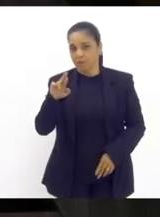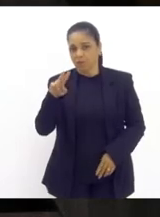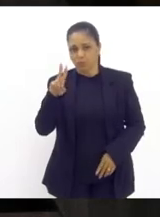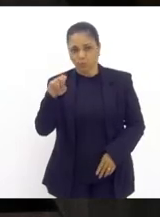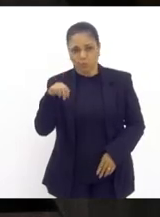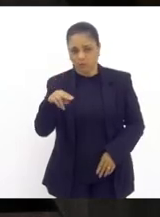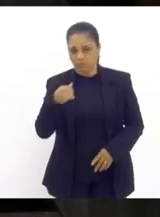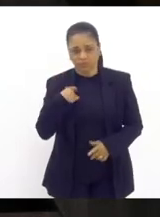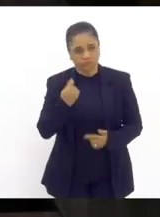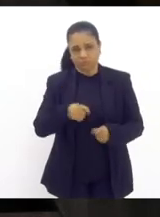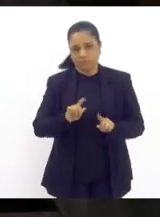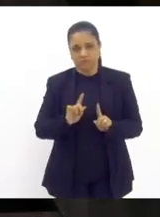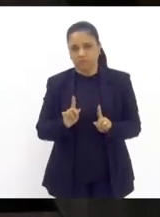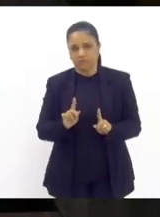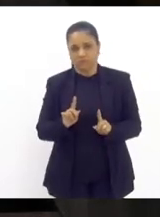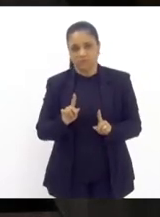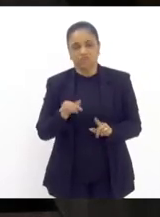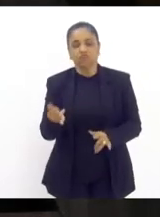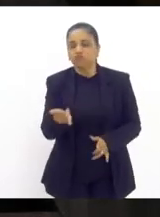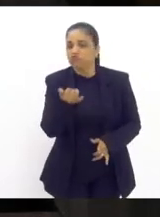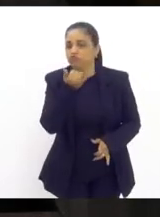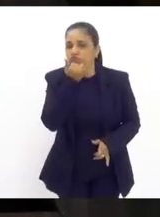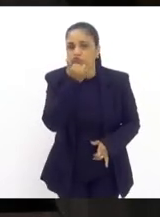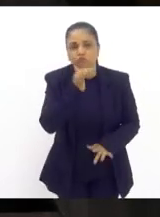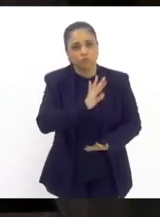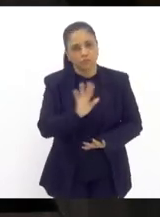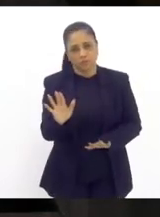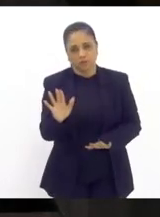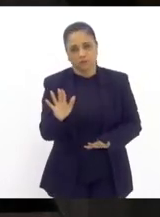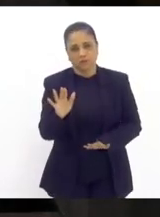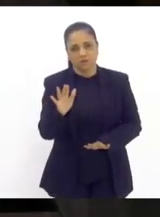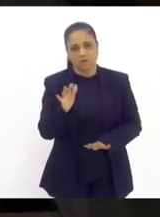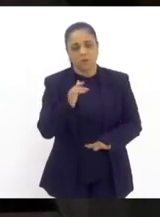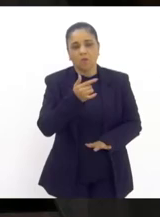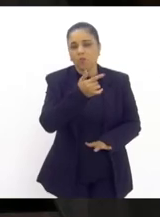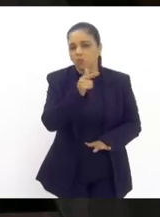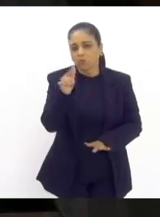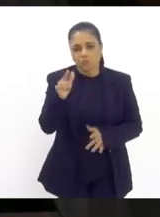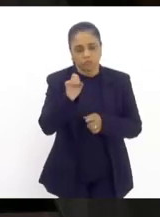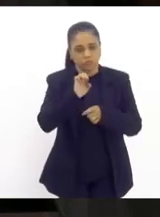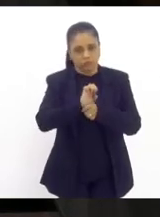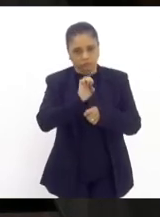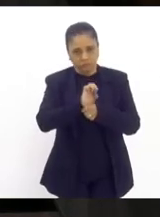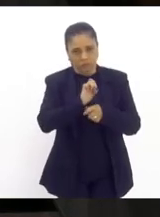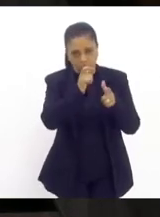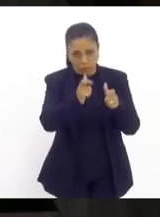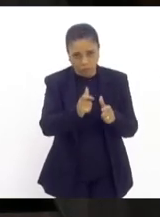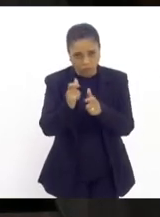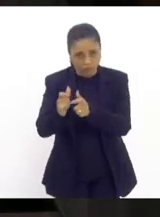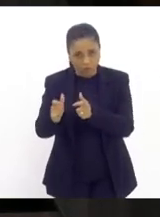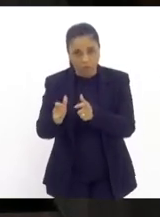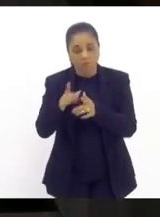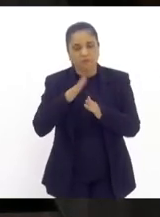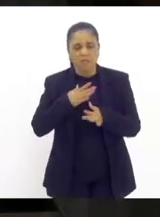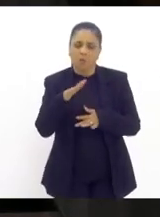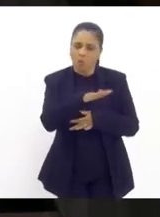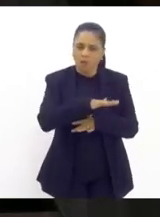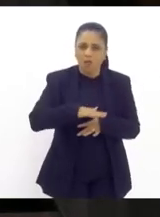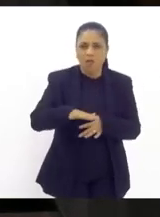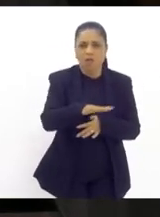de segurança máxima que me desculpe o restante do Estado mas se tem uma região